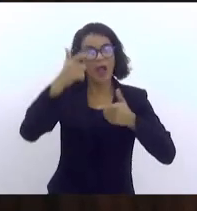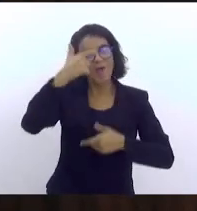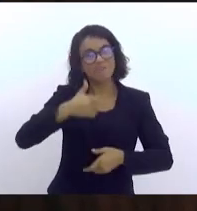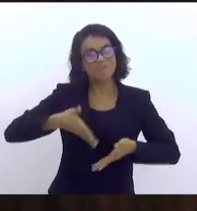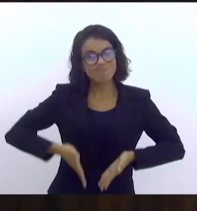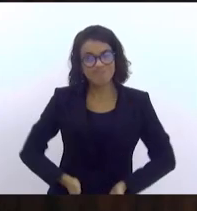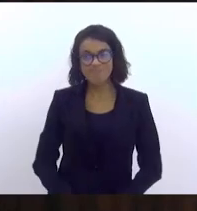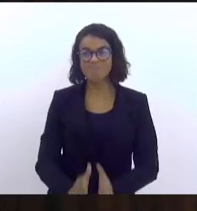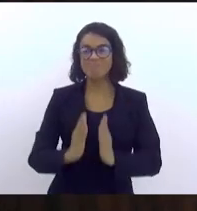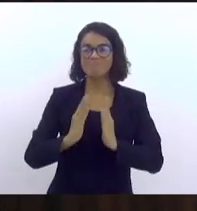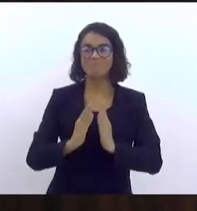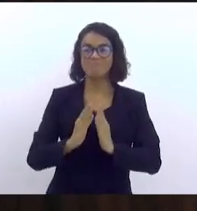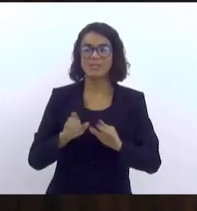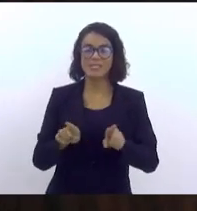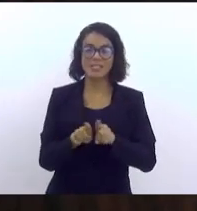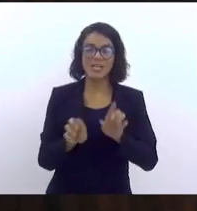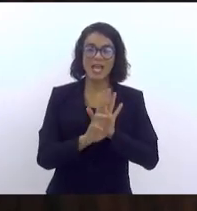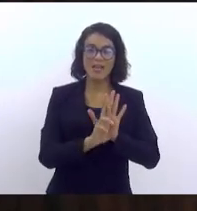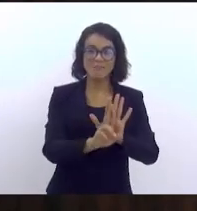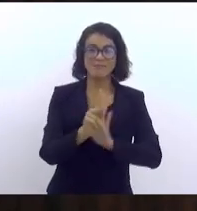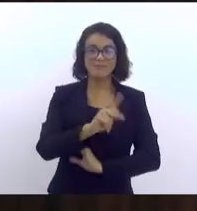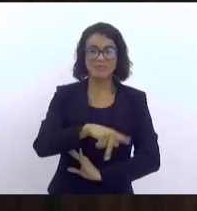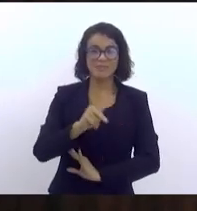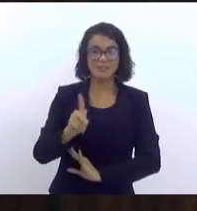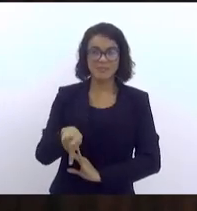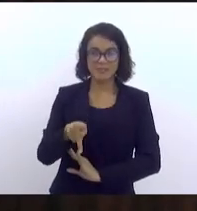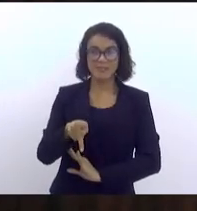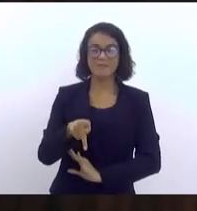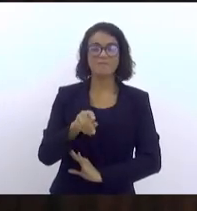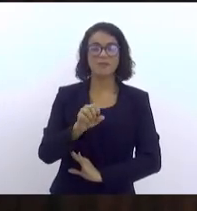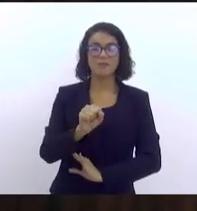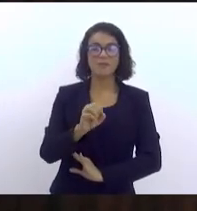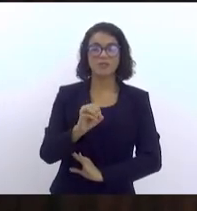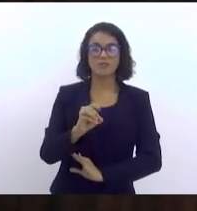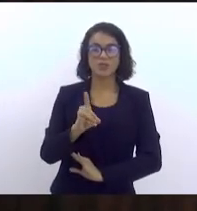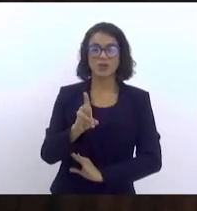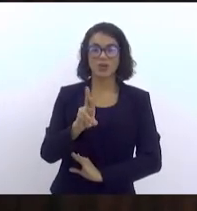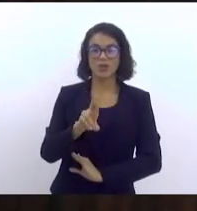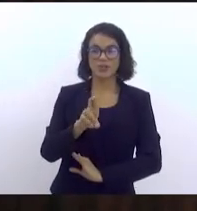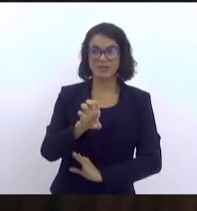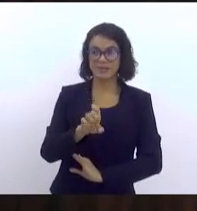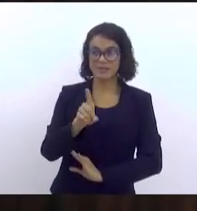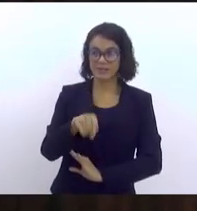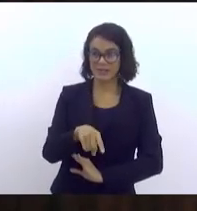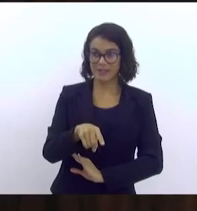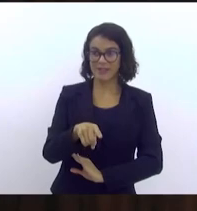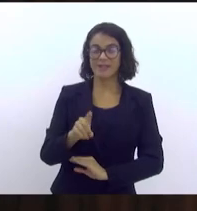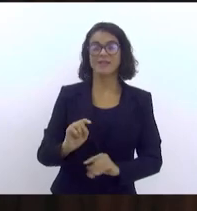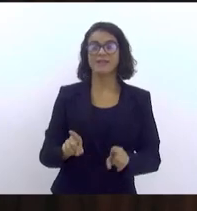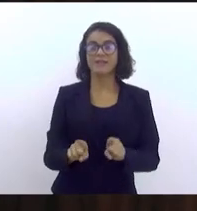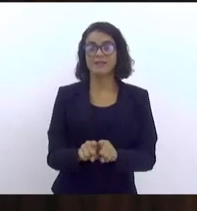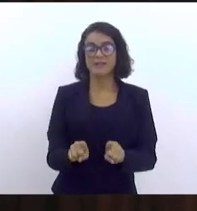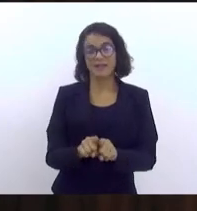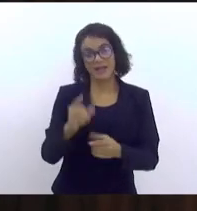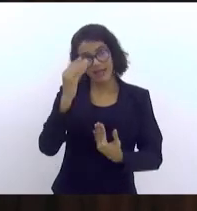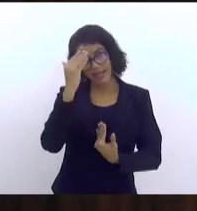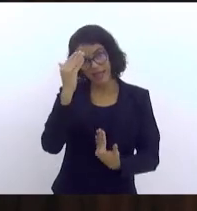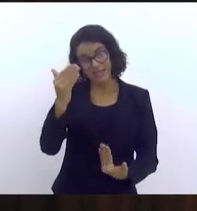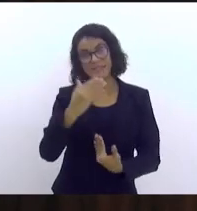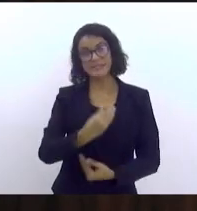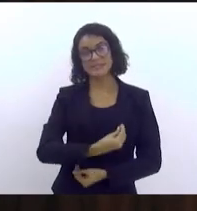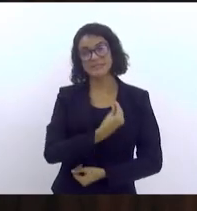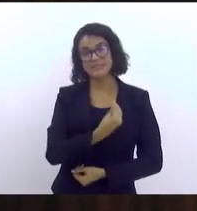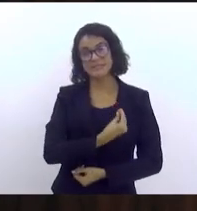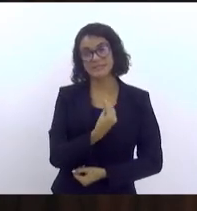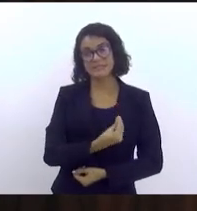que representa o professor Sodré que era que agradecer a